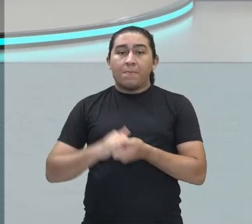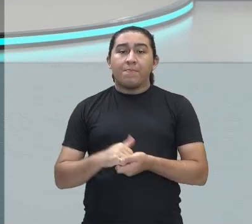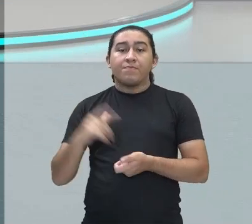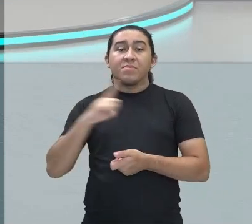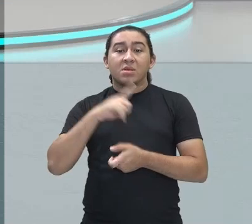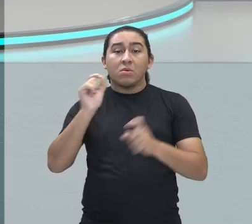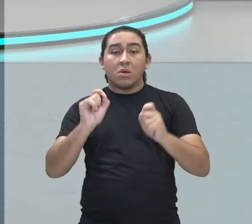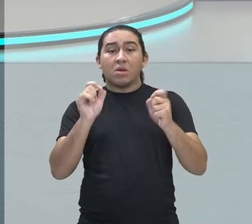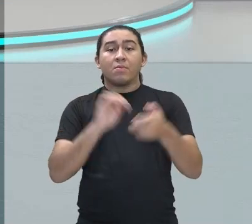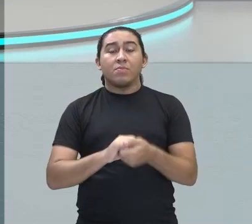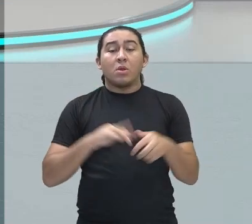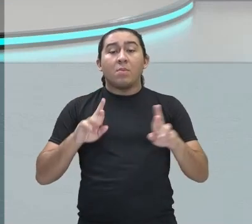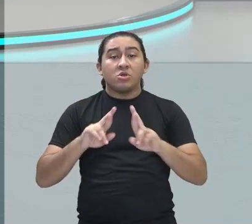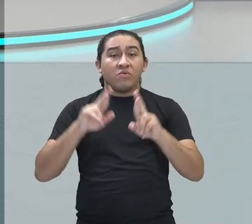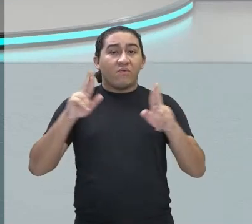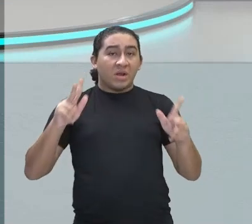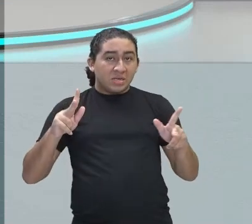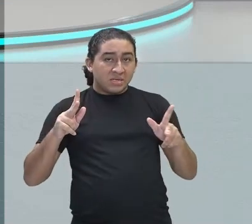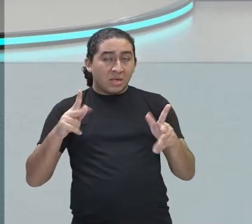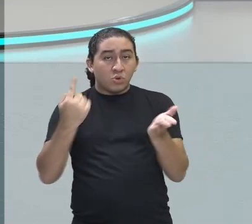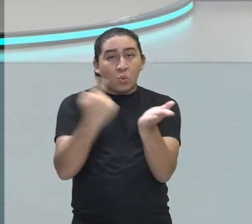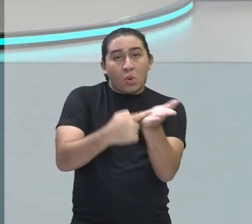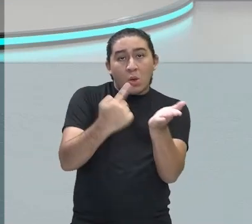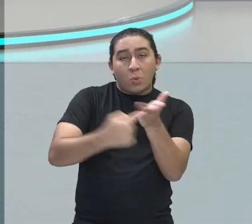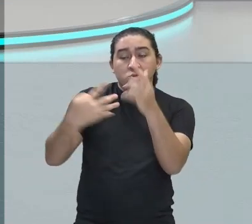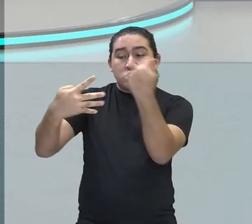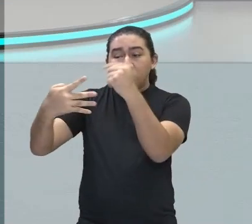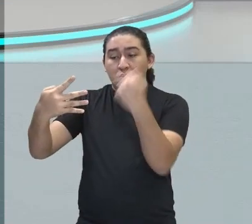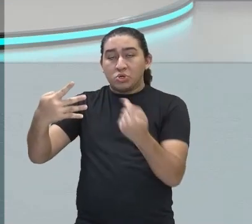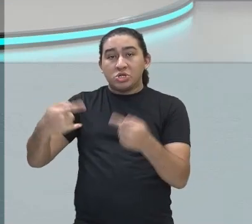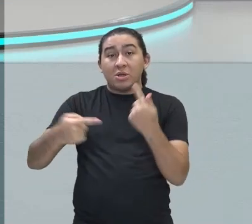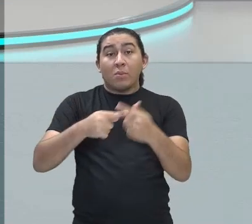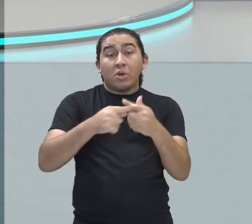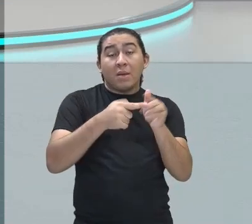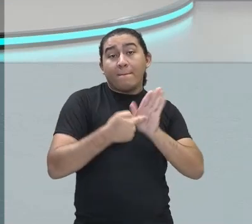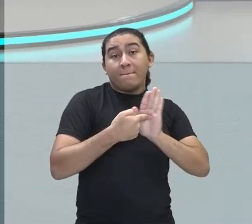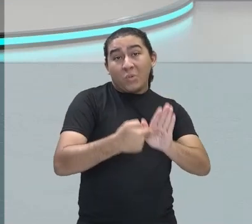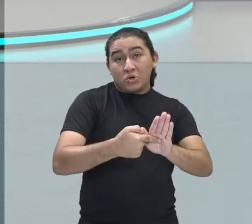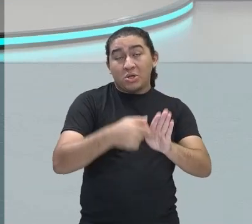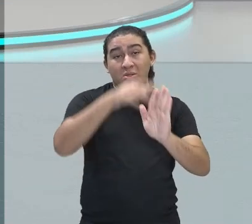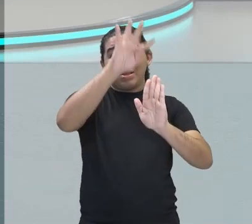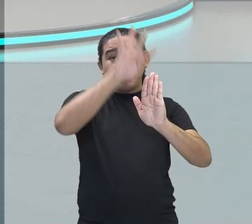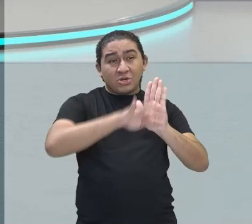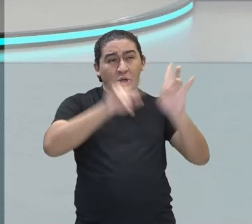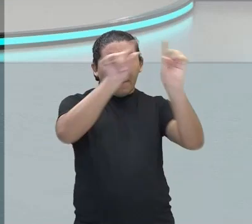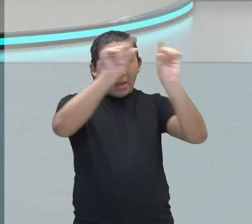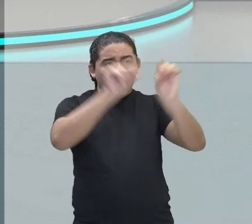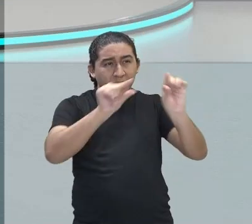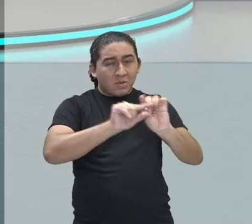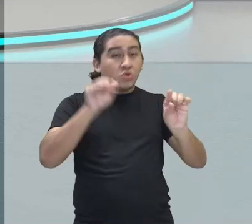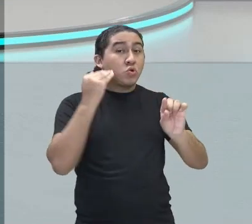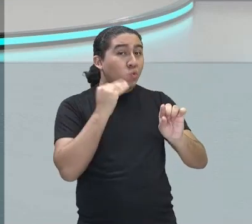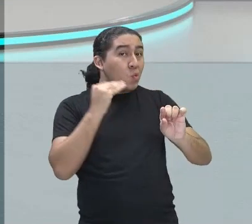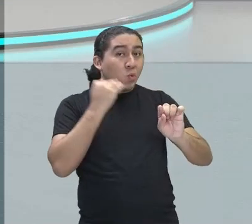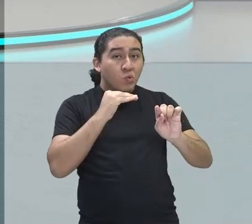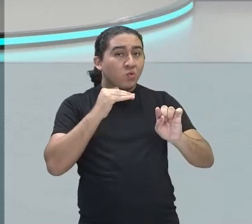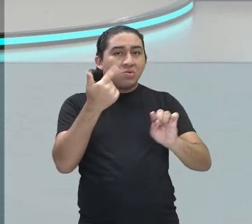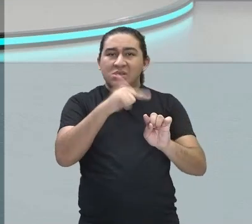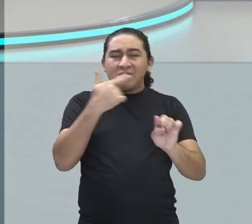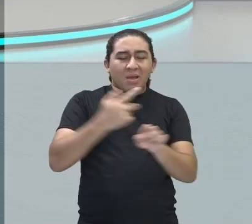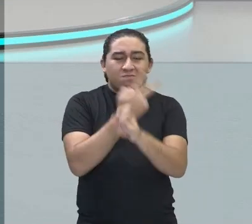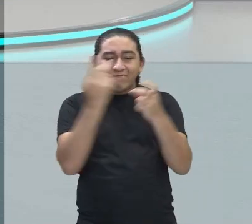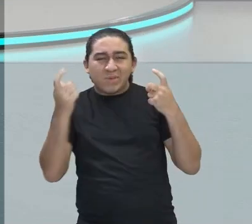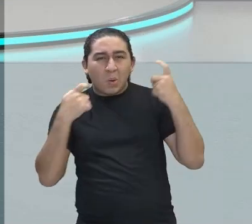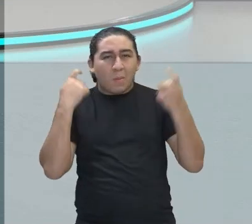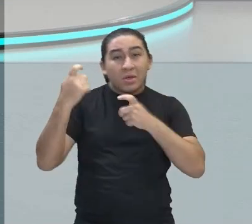da convenção simbolista ao apresentar versos assimétricos. Ele não está preocupado com o número